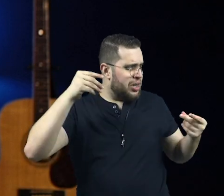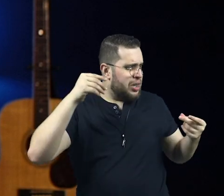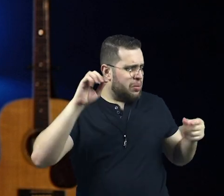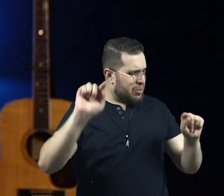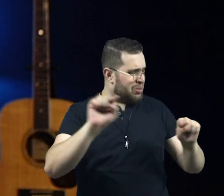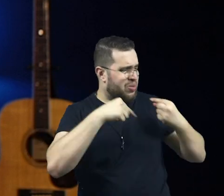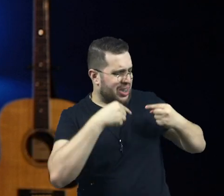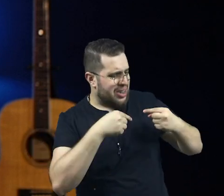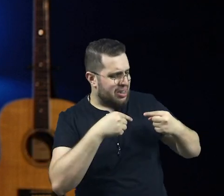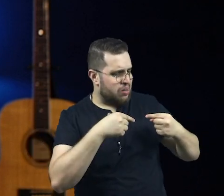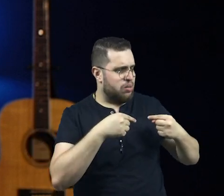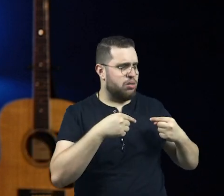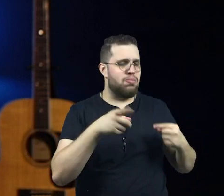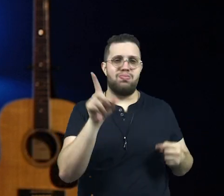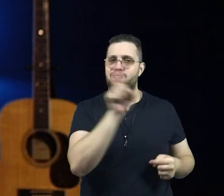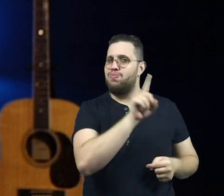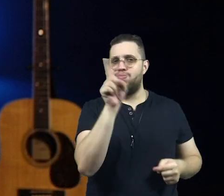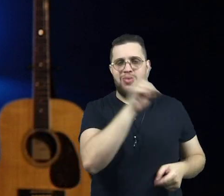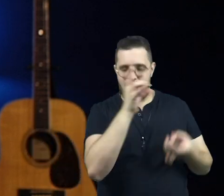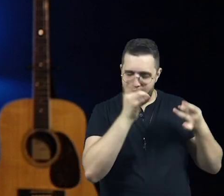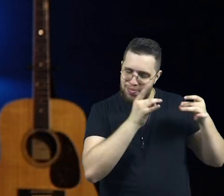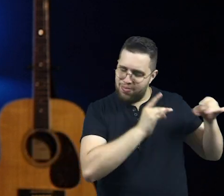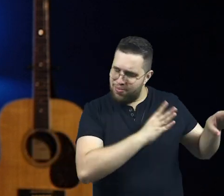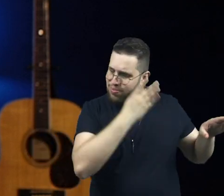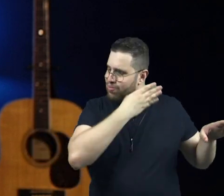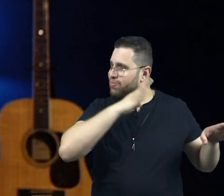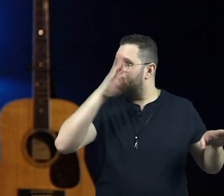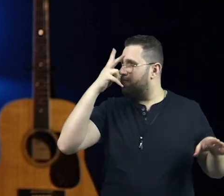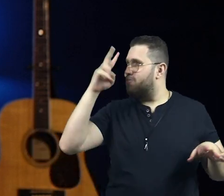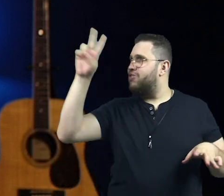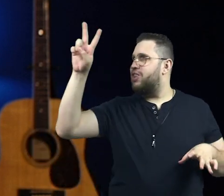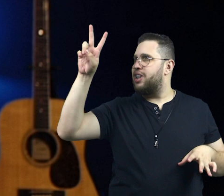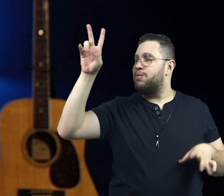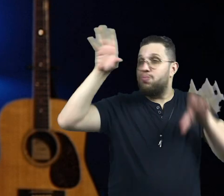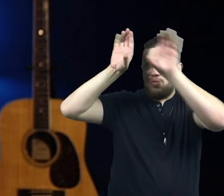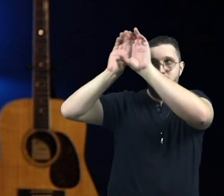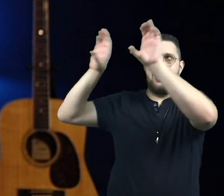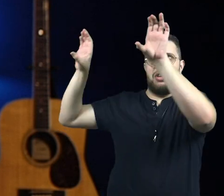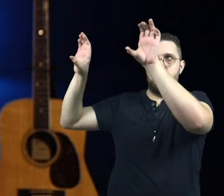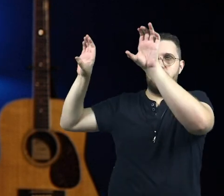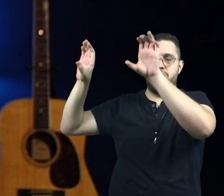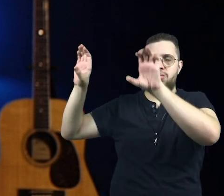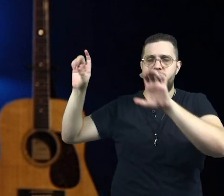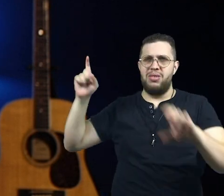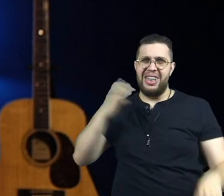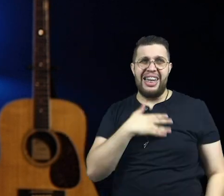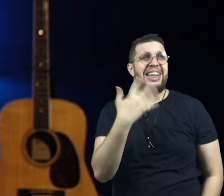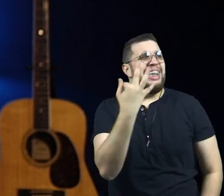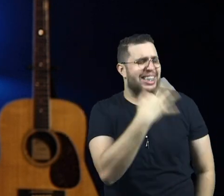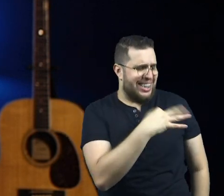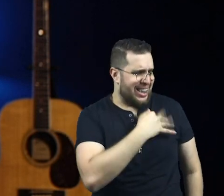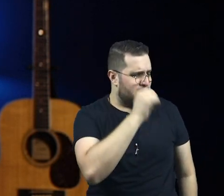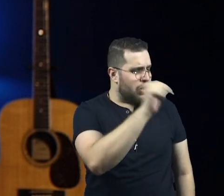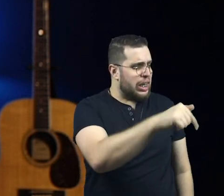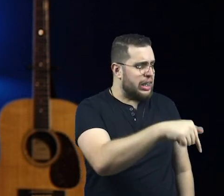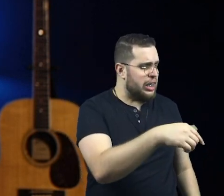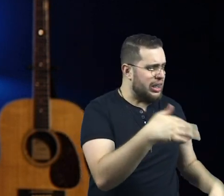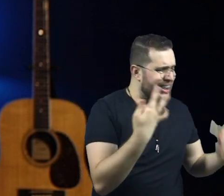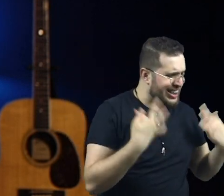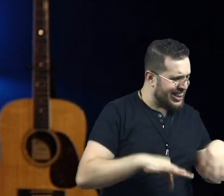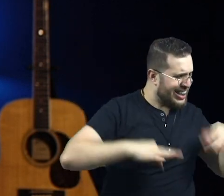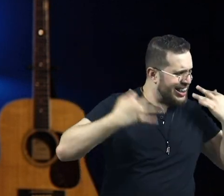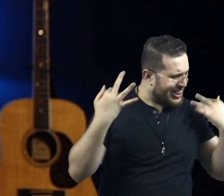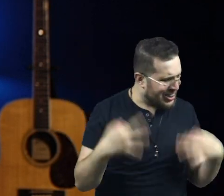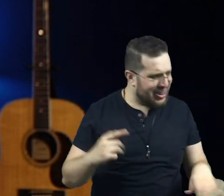te machuquem mais. Amém? Você entende isso? Essas feridas, enquanto a gente não aprender, a